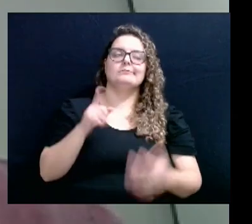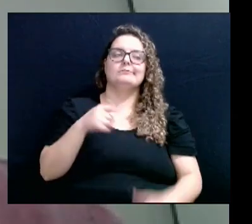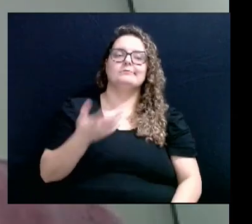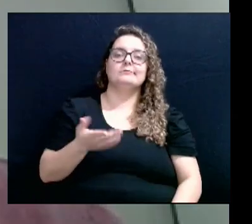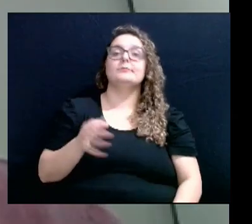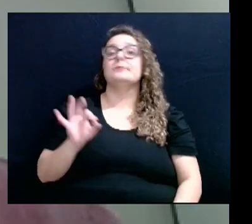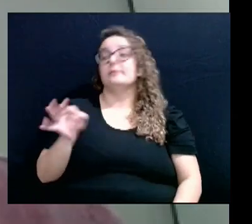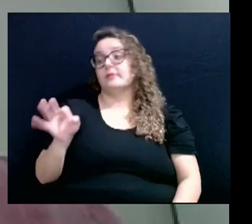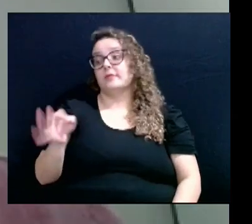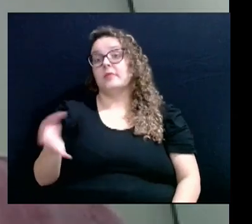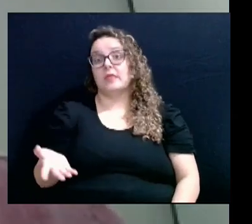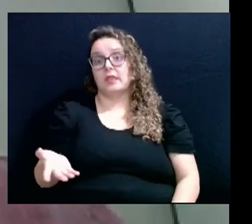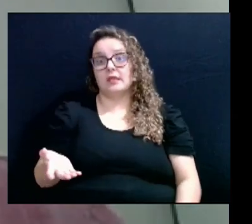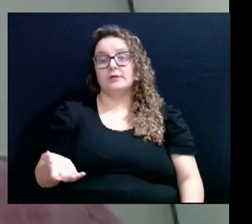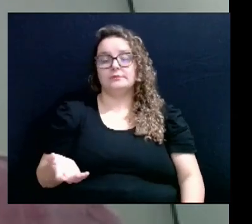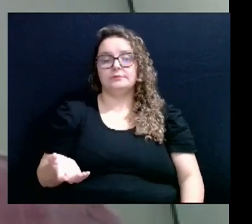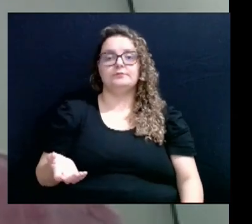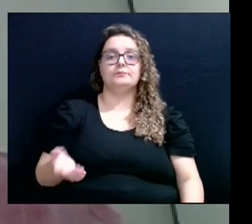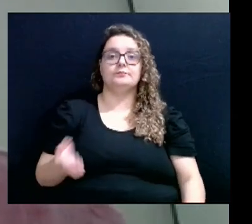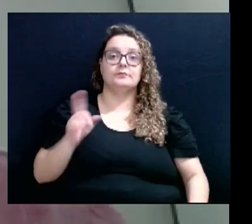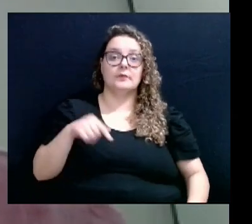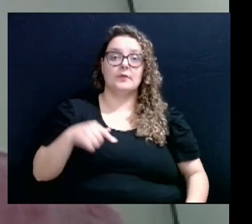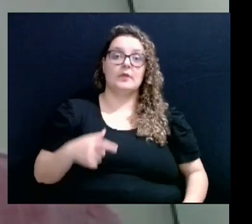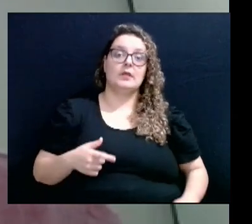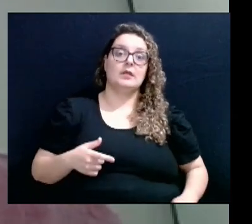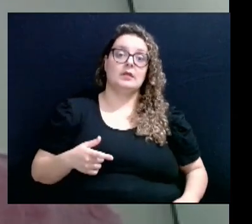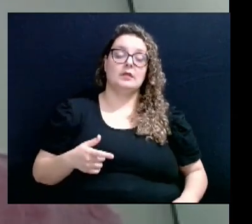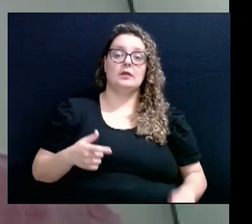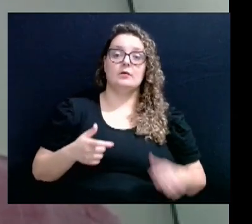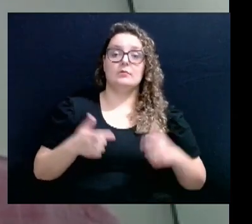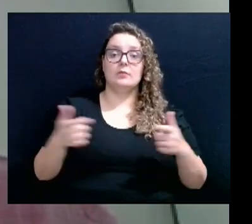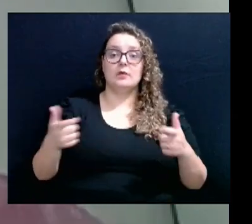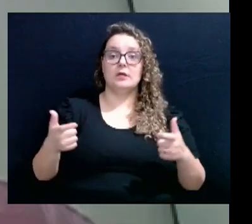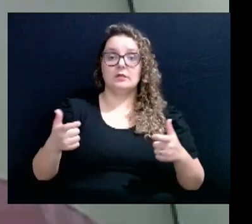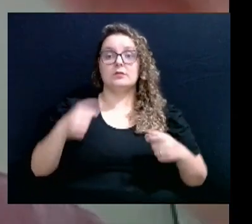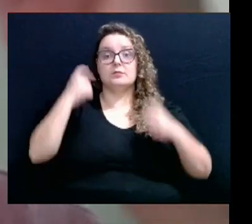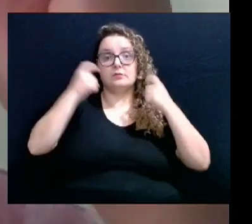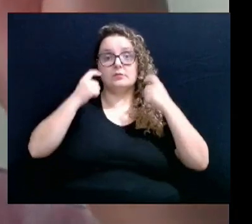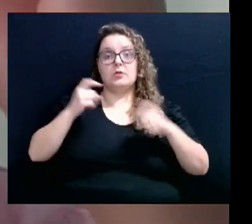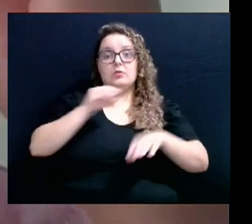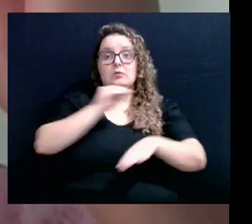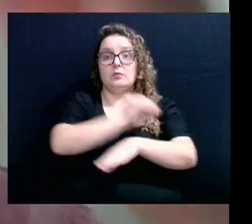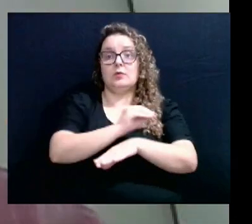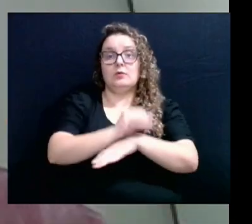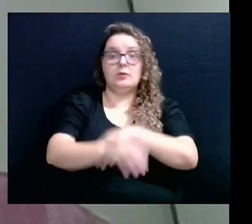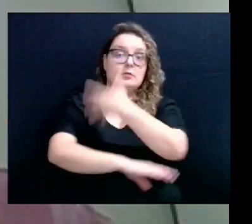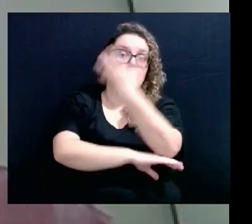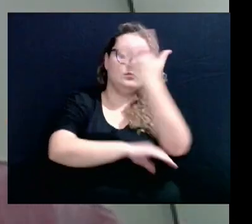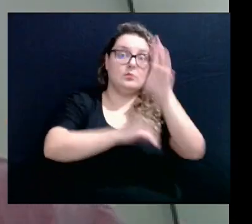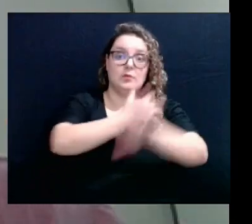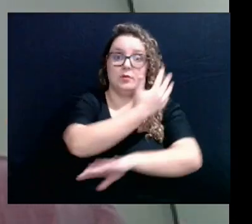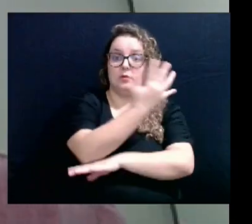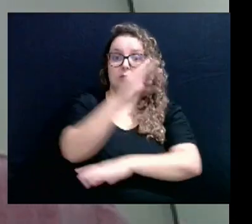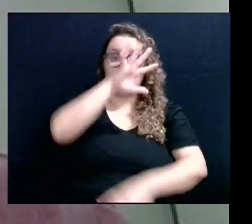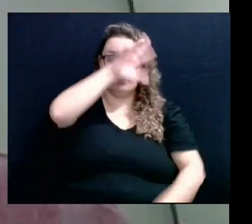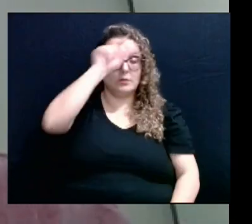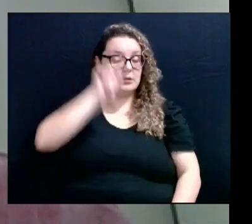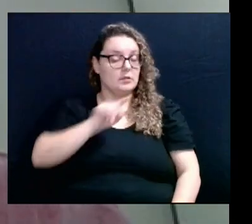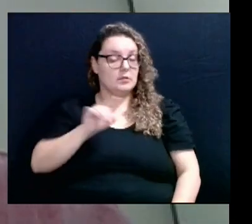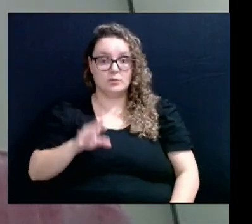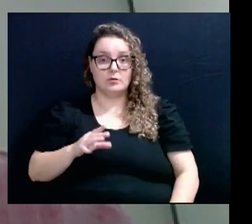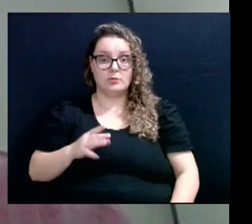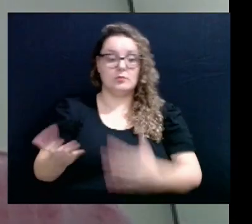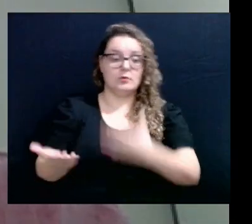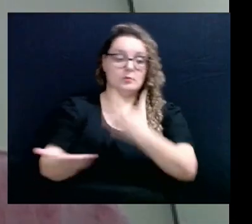Exatamente. Né? E aí é uma grande preocupação com relação à preservação da floresta amazônica, não só quanto ao desmatamento, mas até mesmo quanto